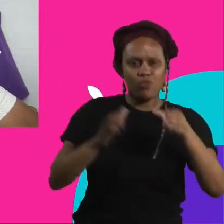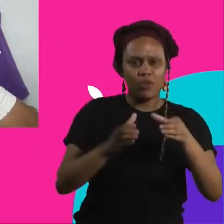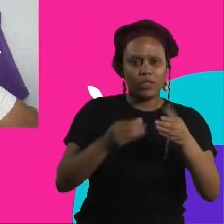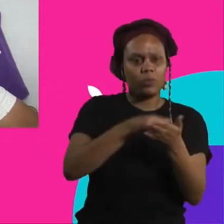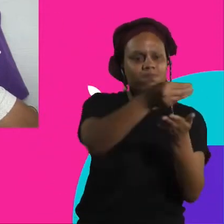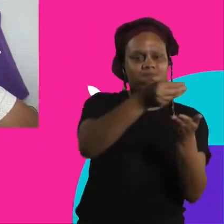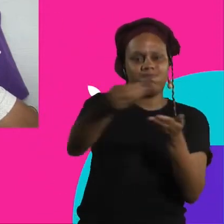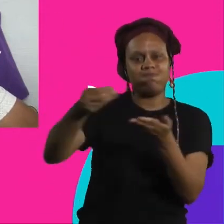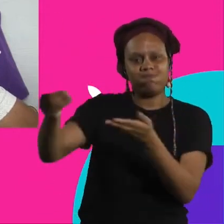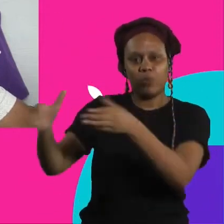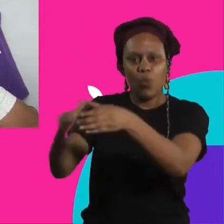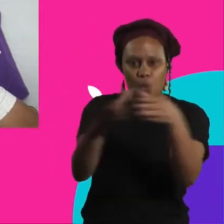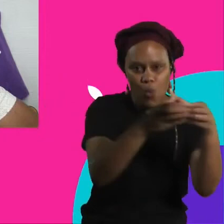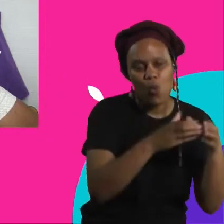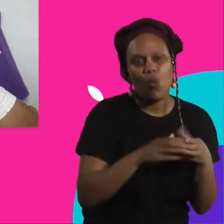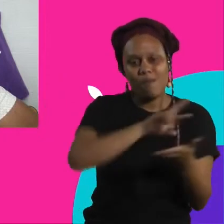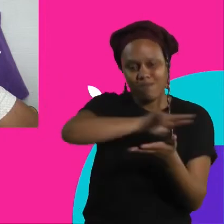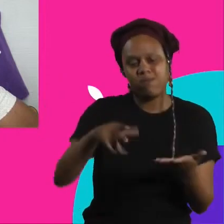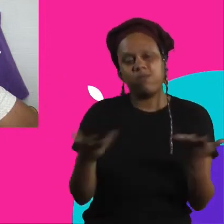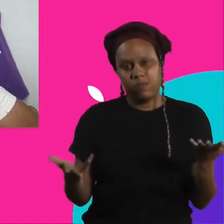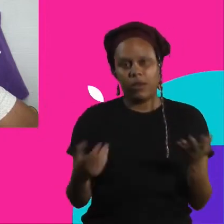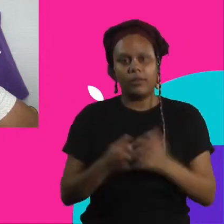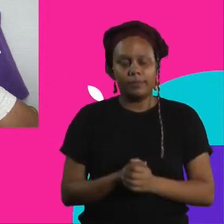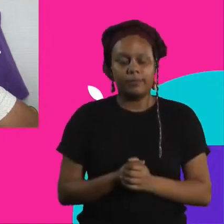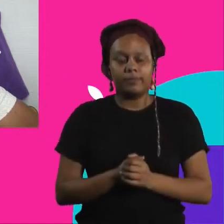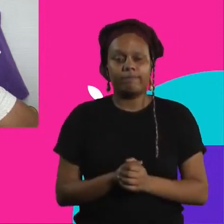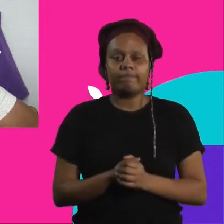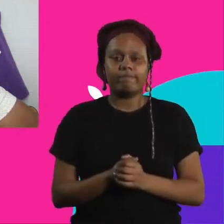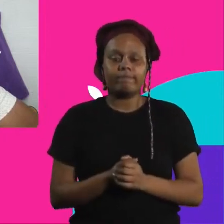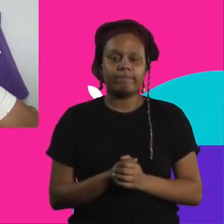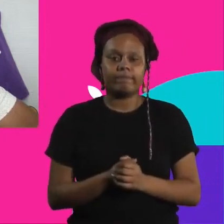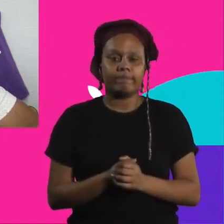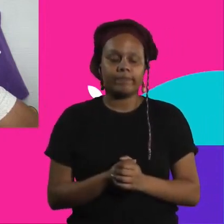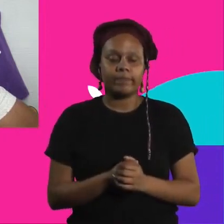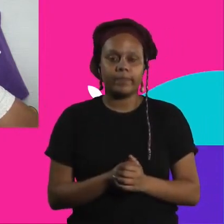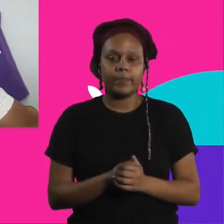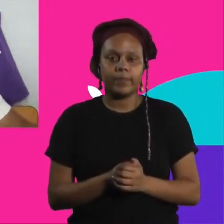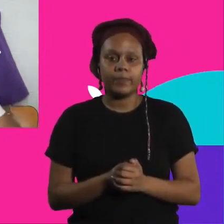distribuir para a população. Mas, infelizmente, né, e até pela busca do